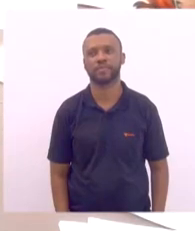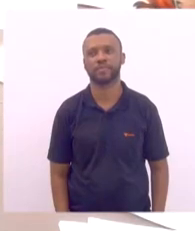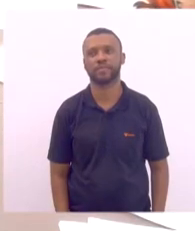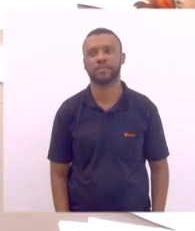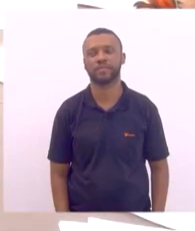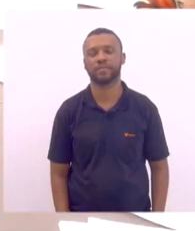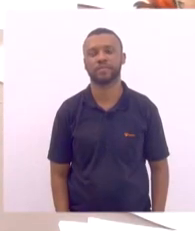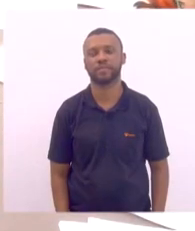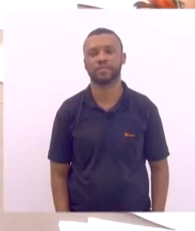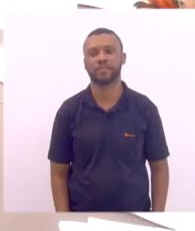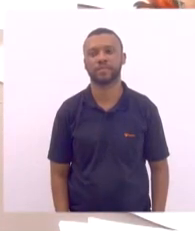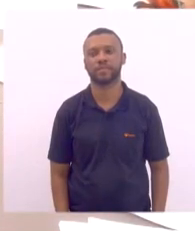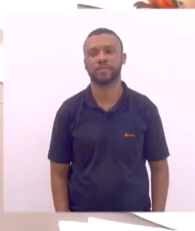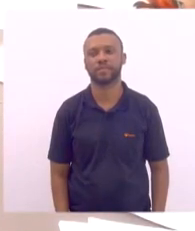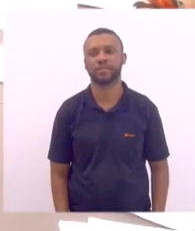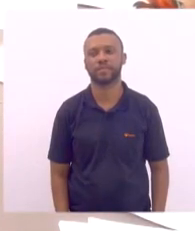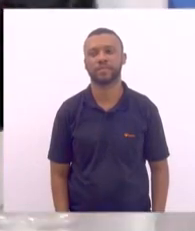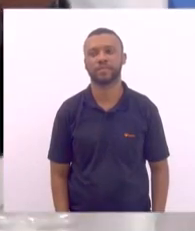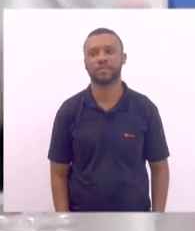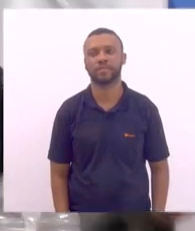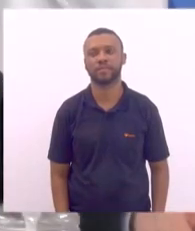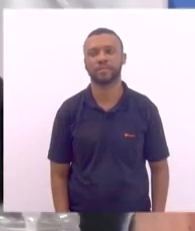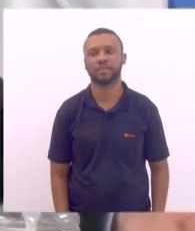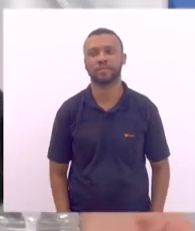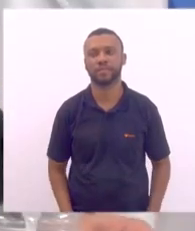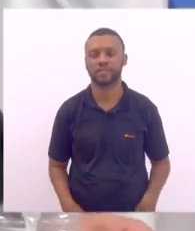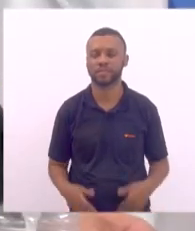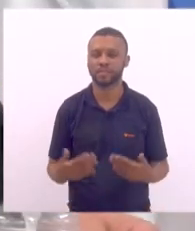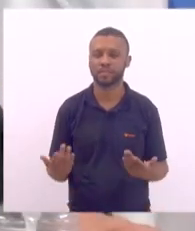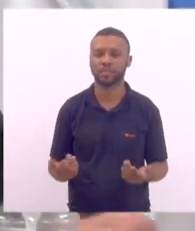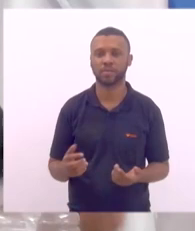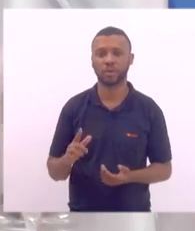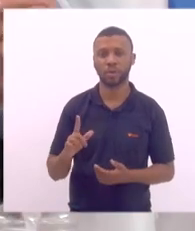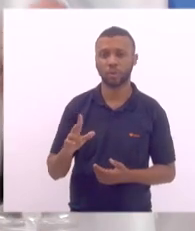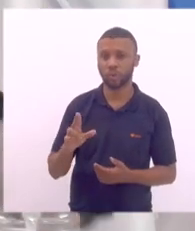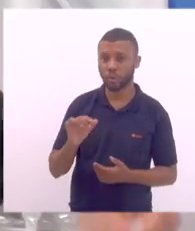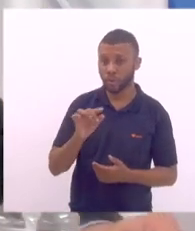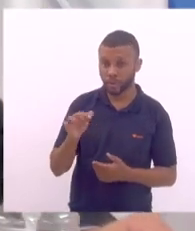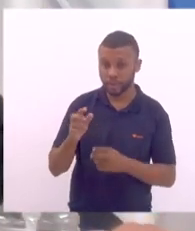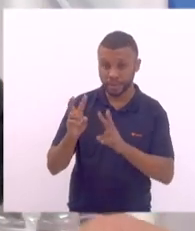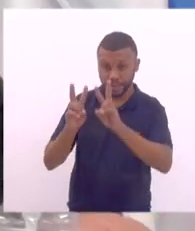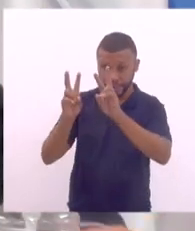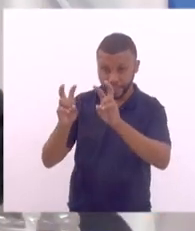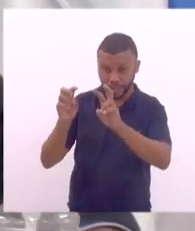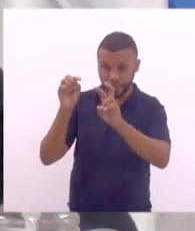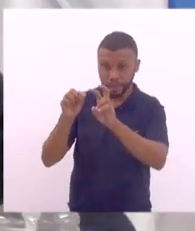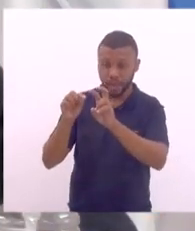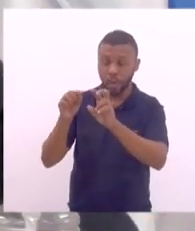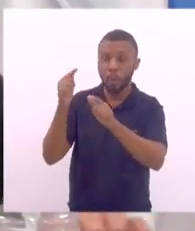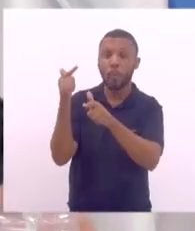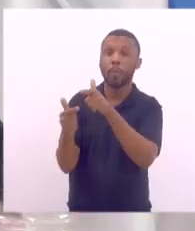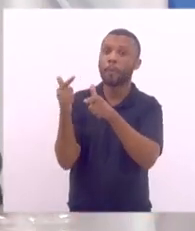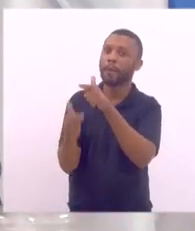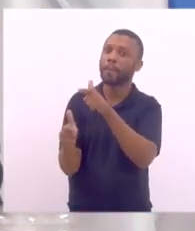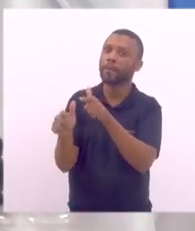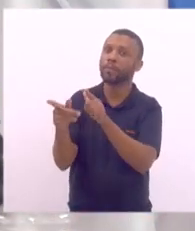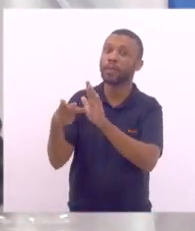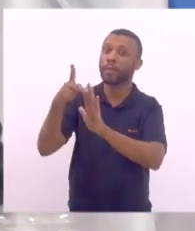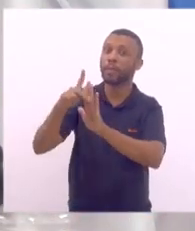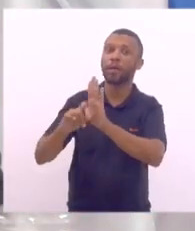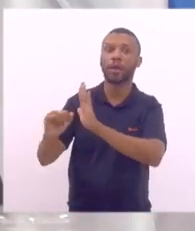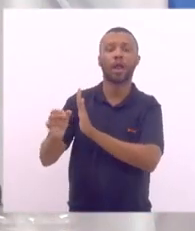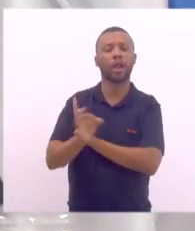O Luiz, esse tema aqui, o perigo não está nesse projeto. O perigo está num